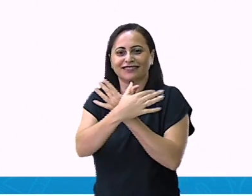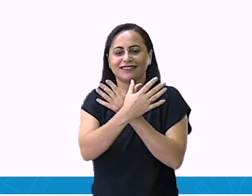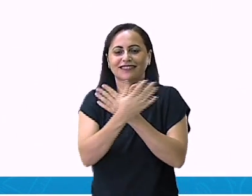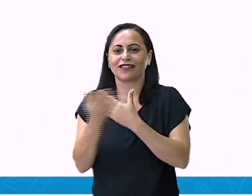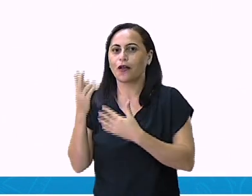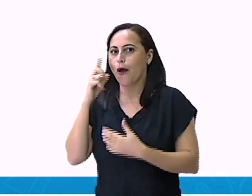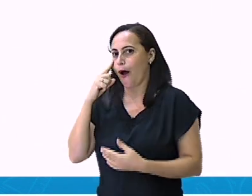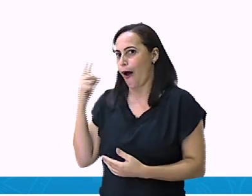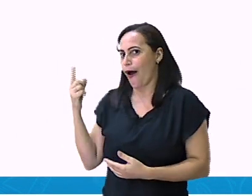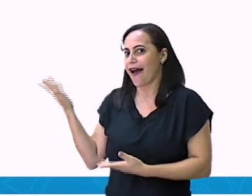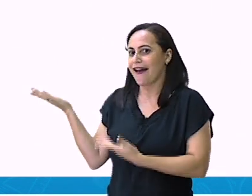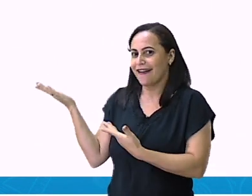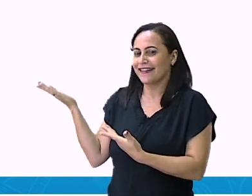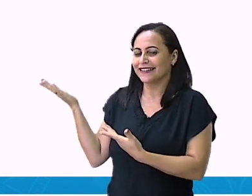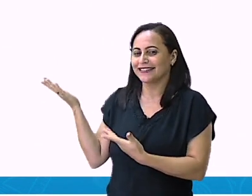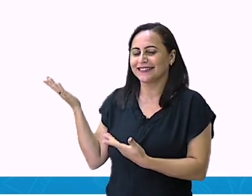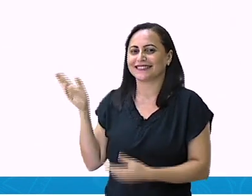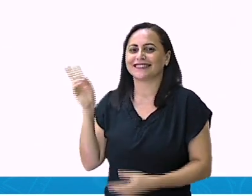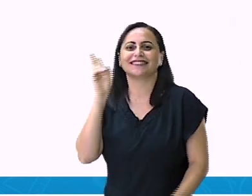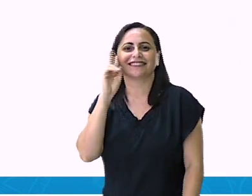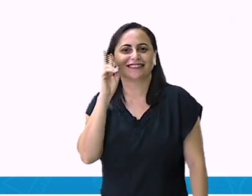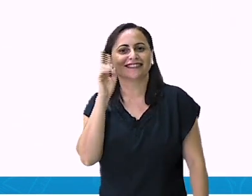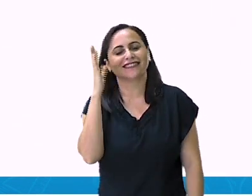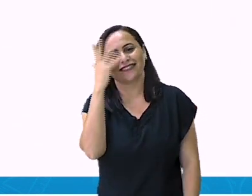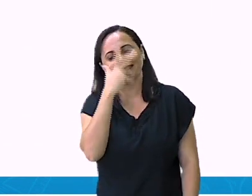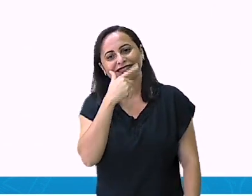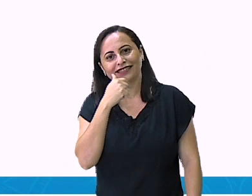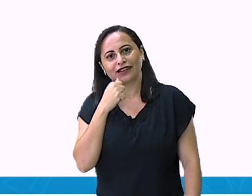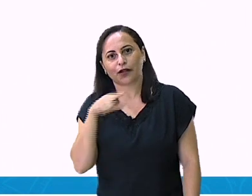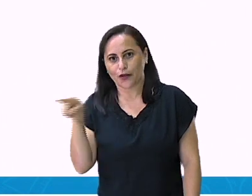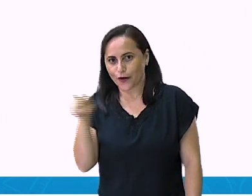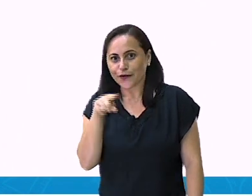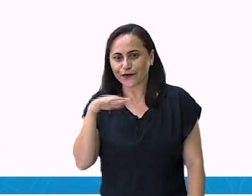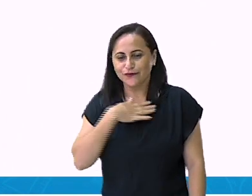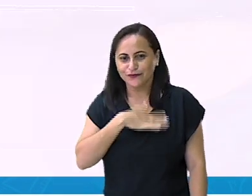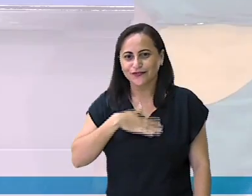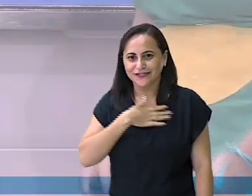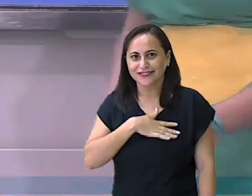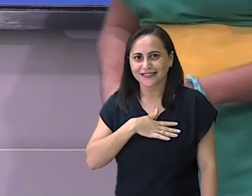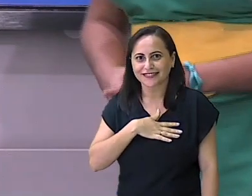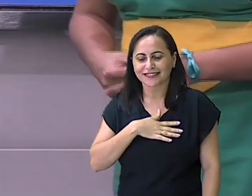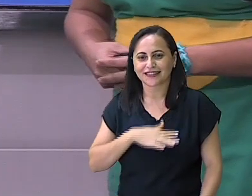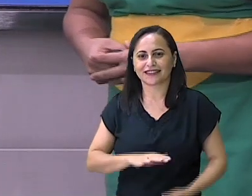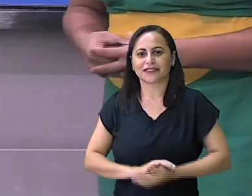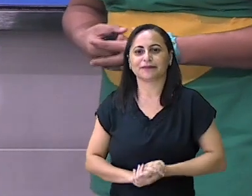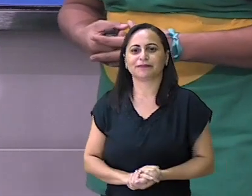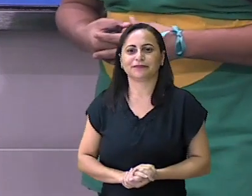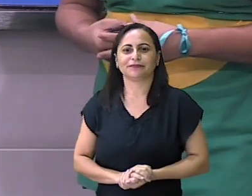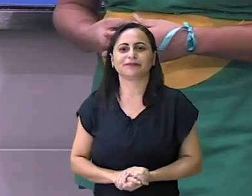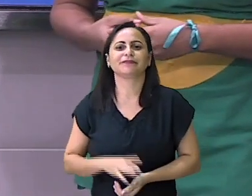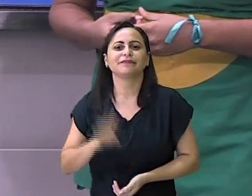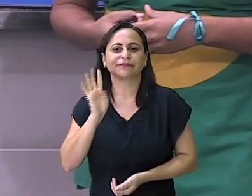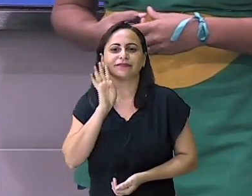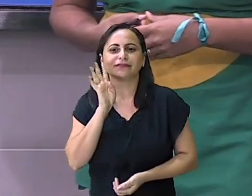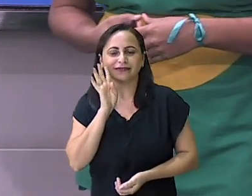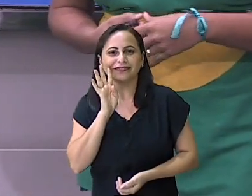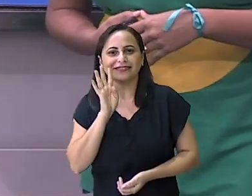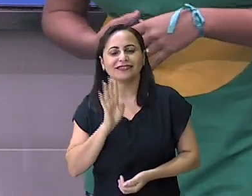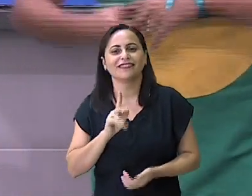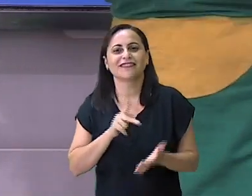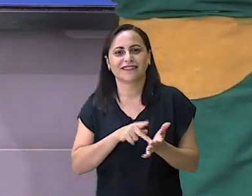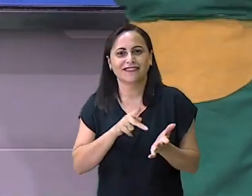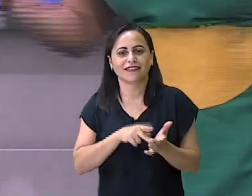Karina. Muito bonita essa história. Linda. Vocês gostaram dessa história, crianças? Muito legal, não é